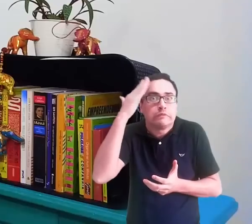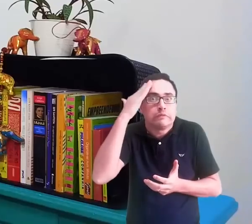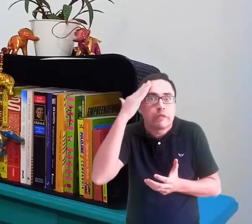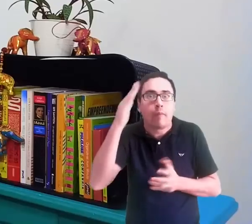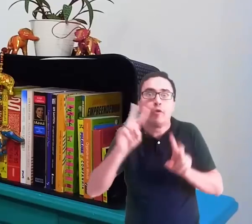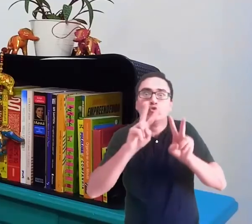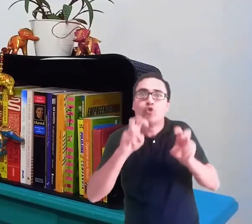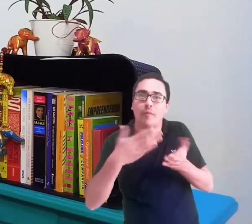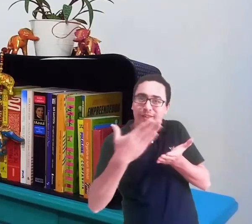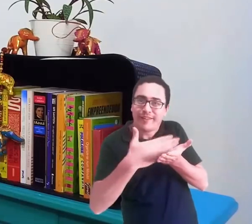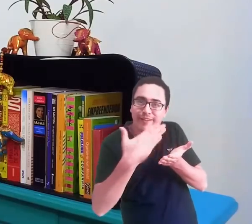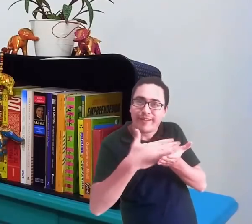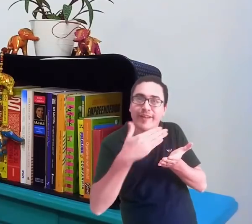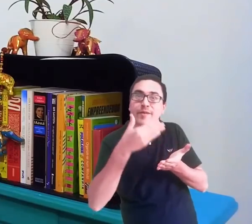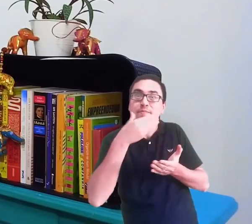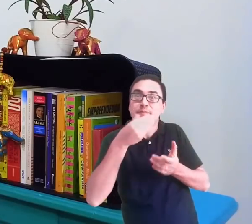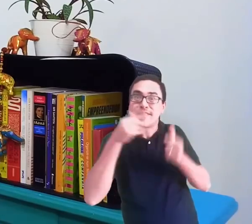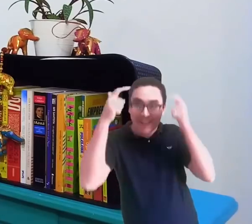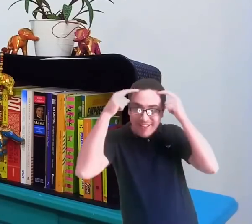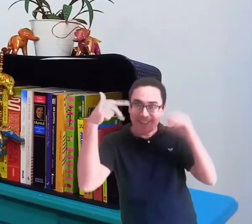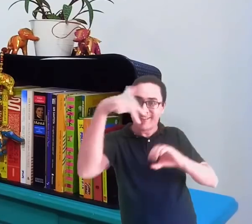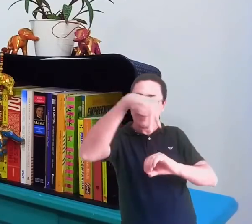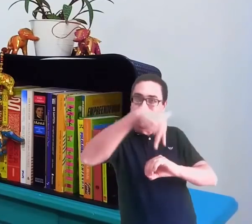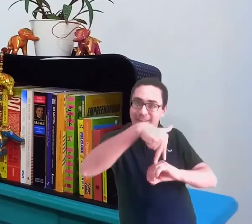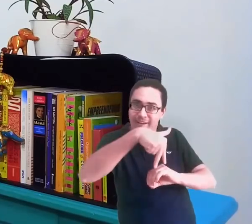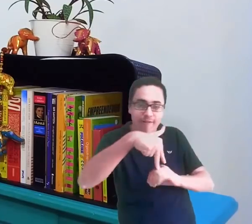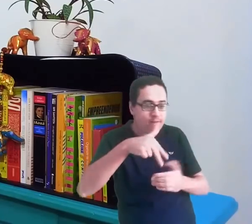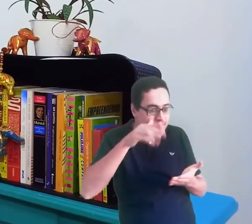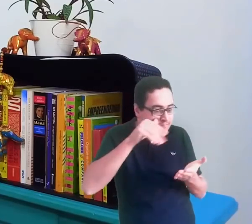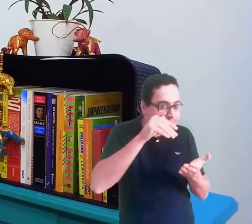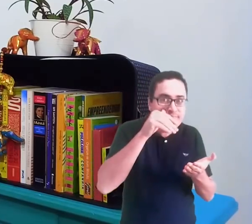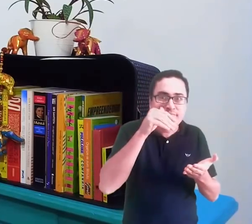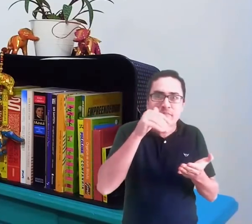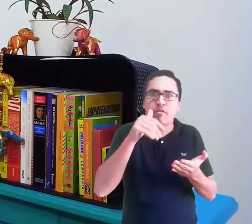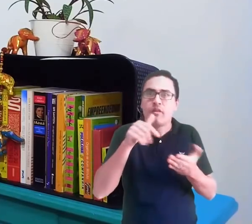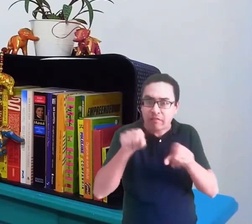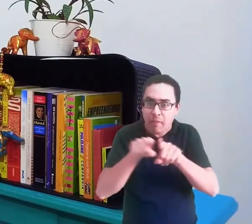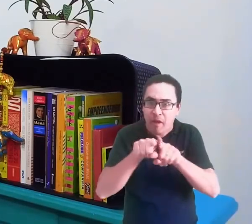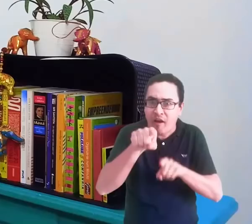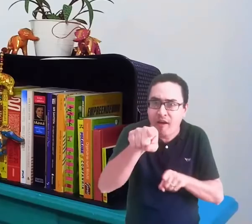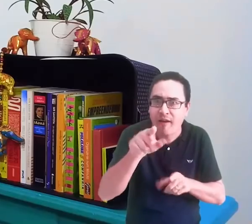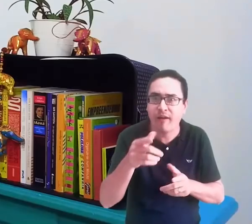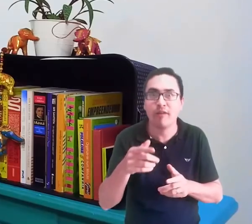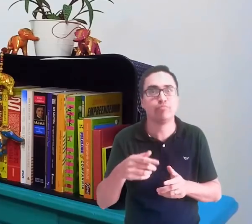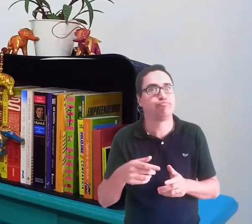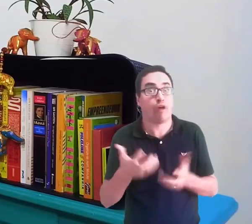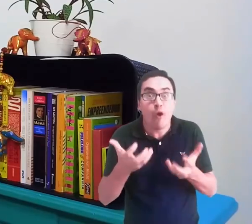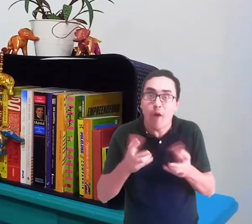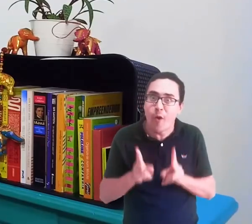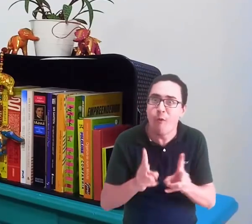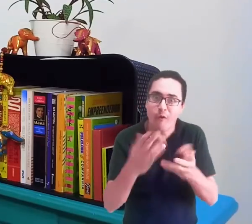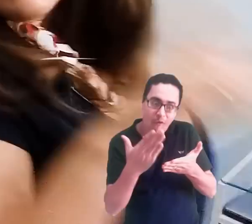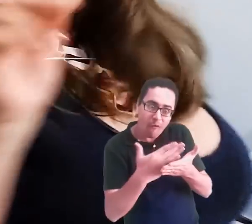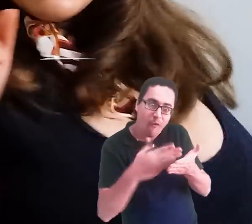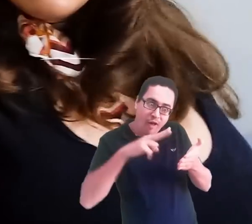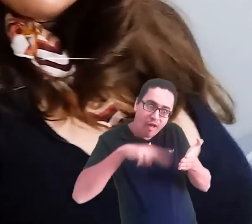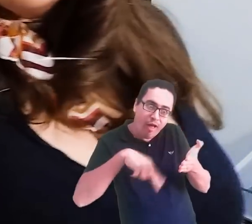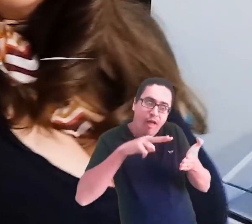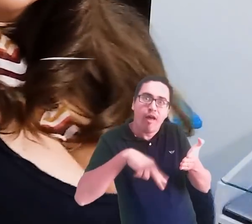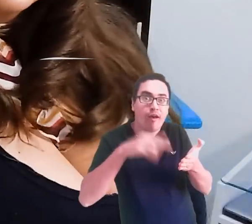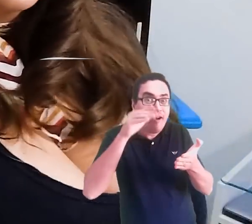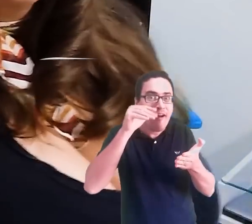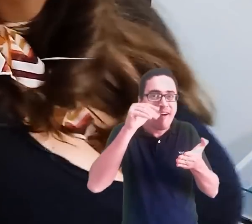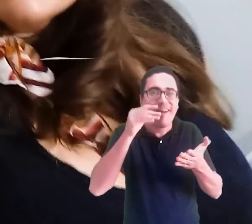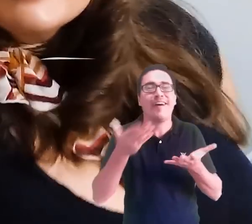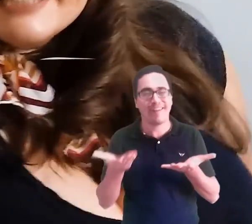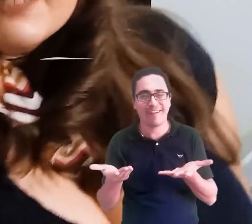curiosa, querendo conhecer um pouco mais do Pequeno Príncipe. E você? Eu não vejo a hora de continuar essa história.